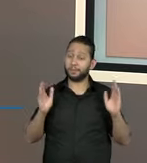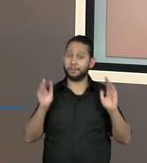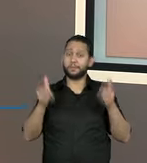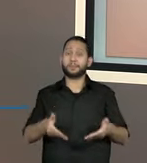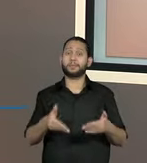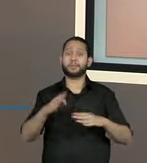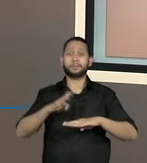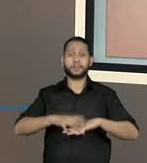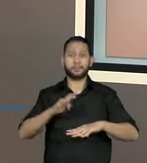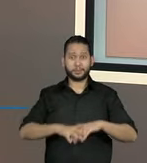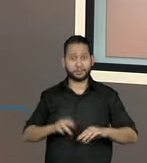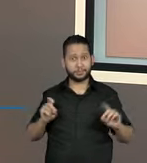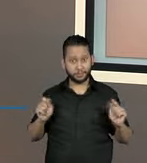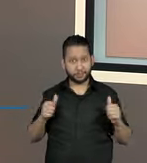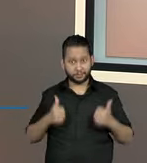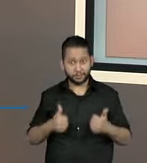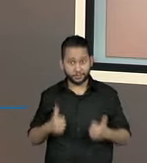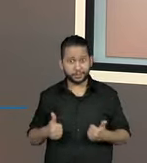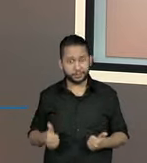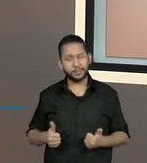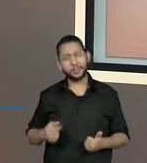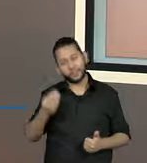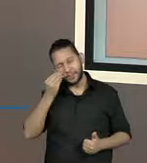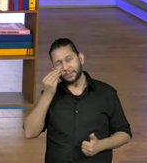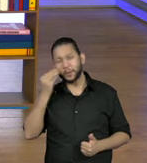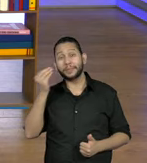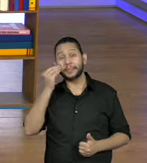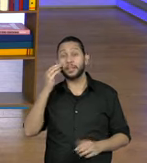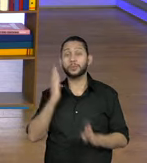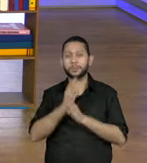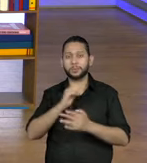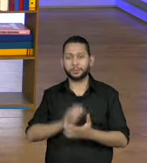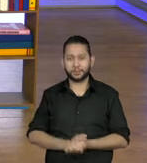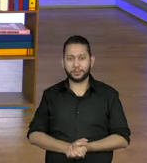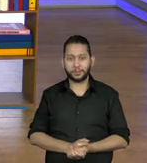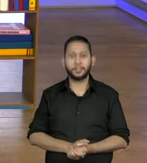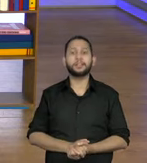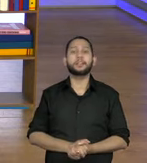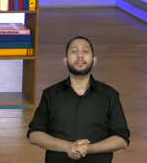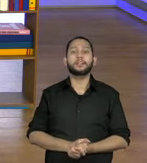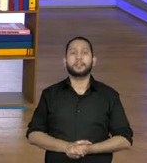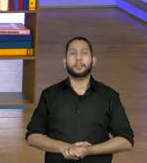Matemática. Então tem problema aí para resolver, vamos lá? E aí, pessoal, vamos lá?